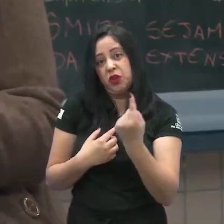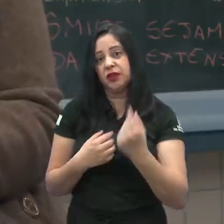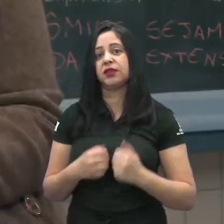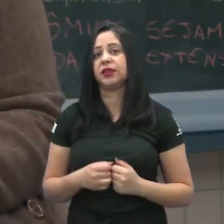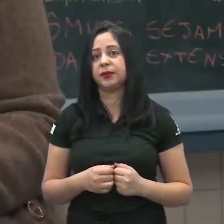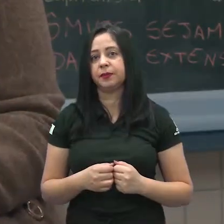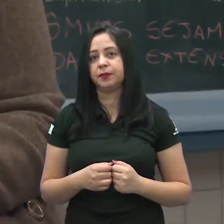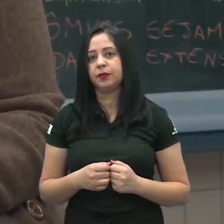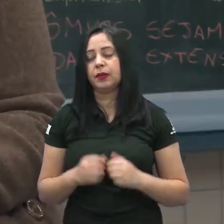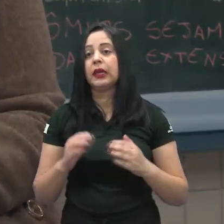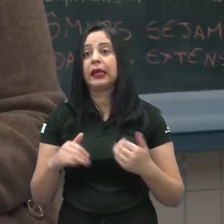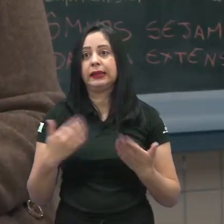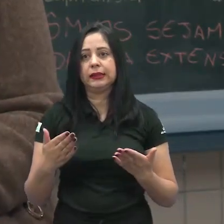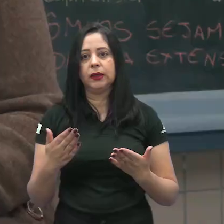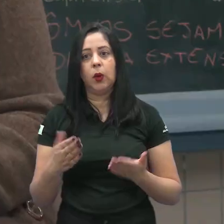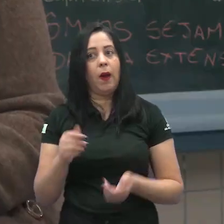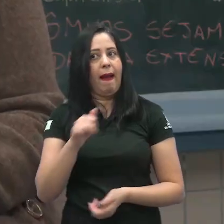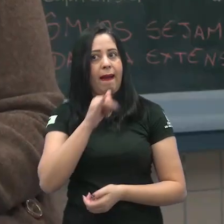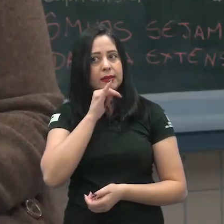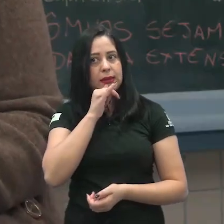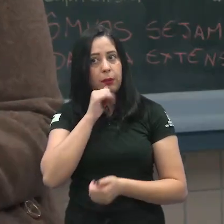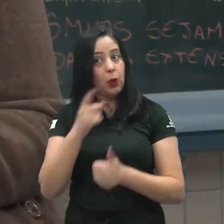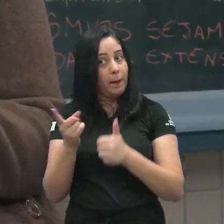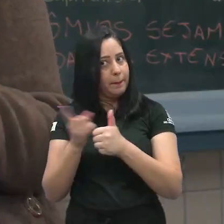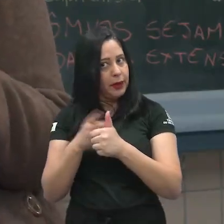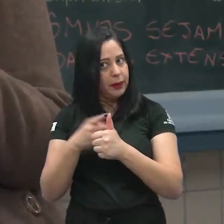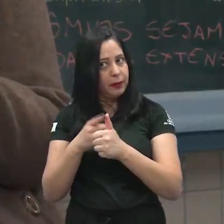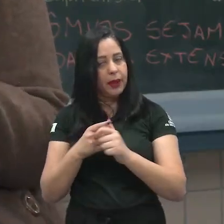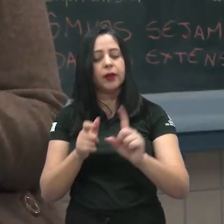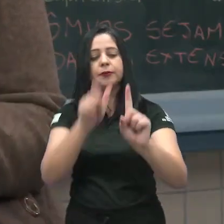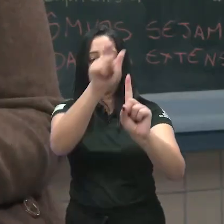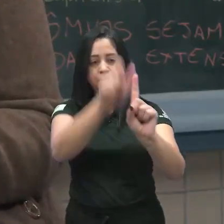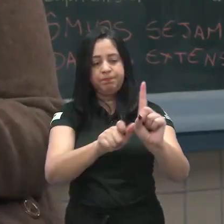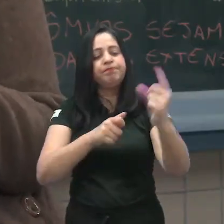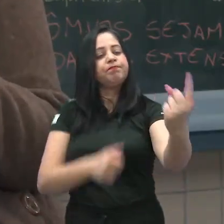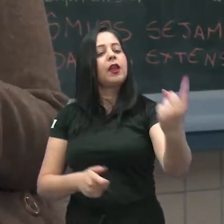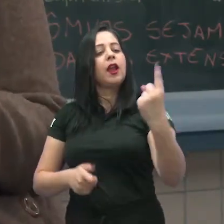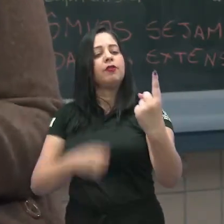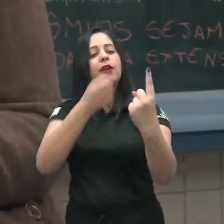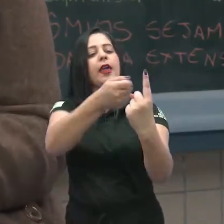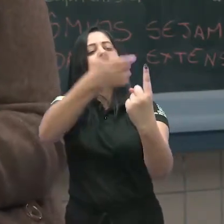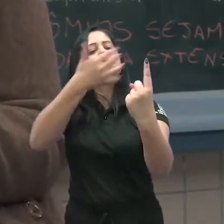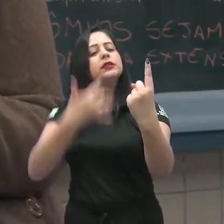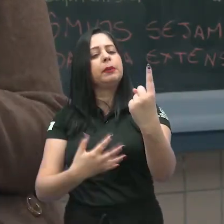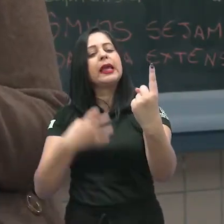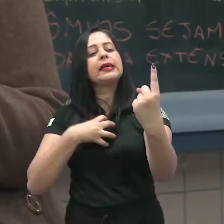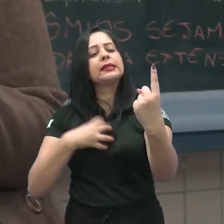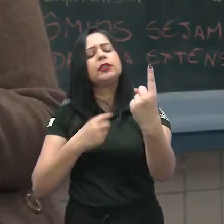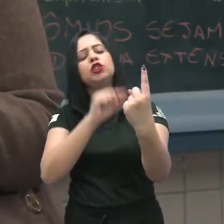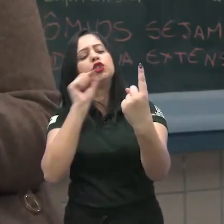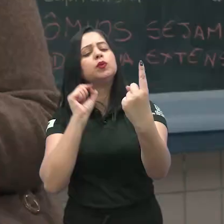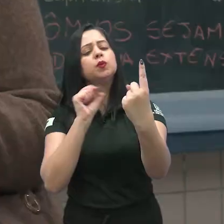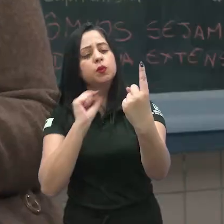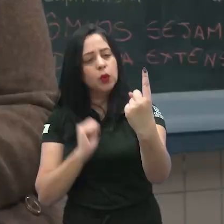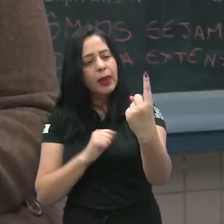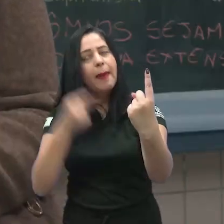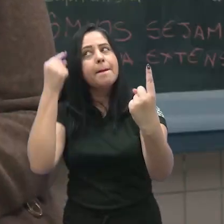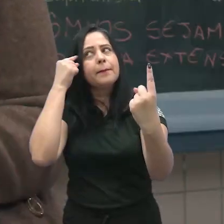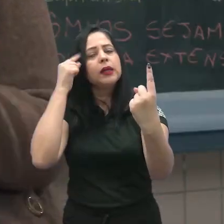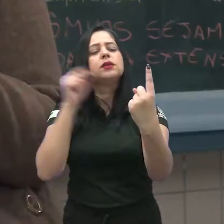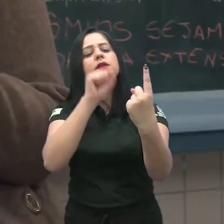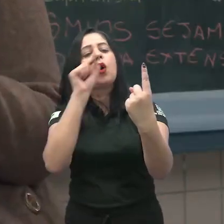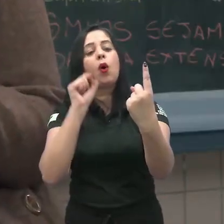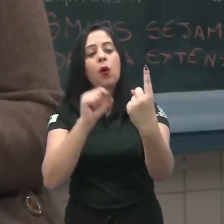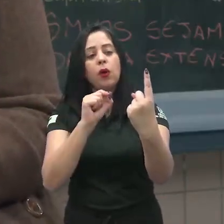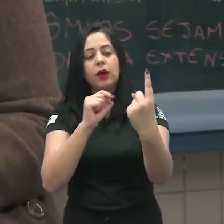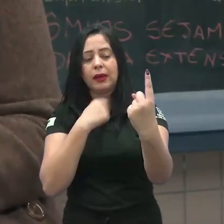o que o paciente traz, né? Então, o paciente vai dizer o que ele está sentindo, o que ele está pensando, o